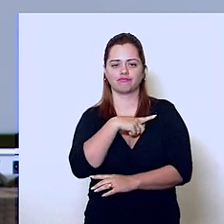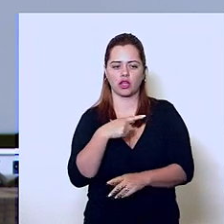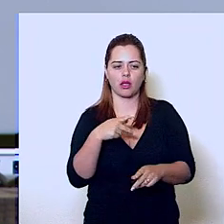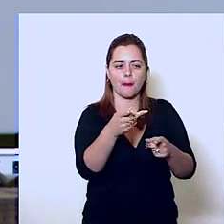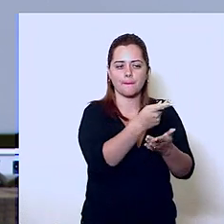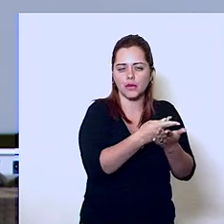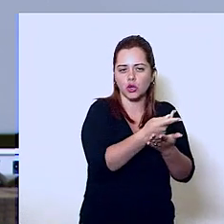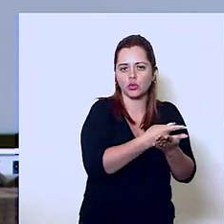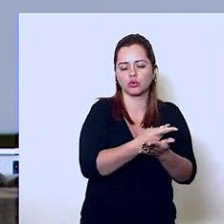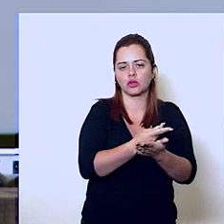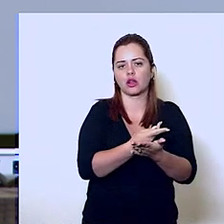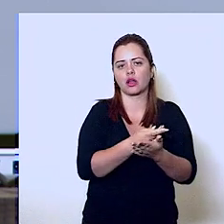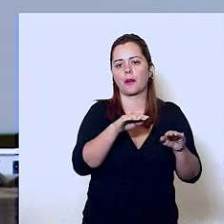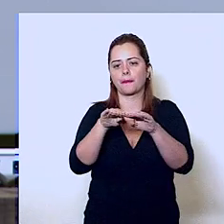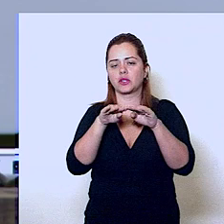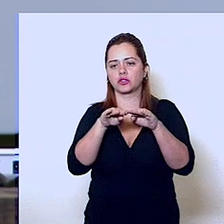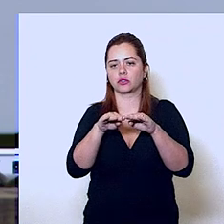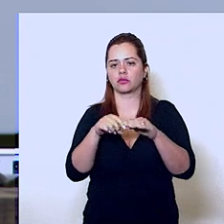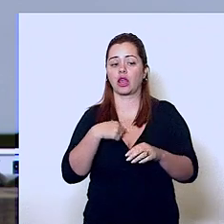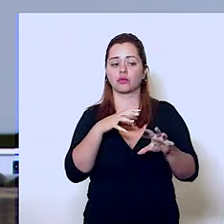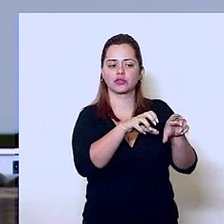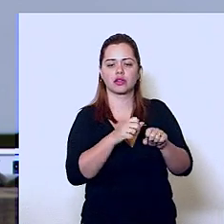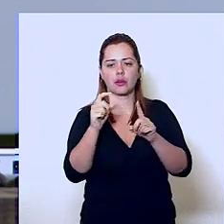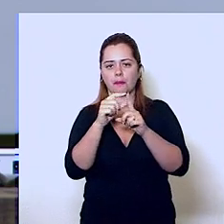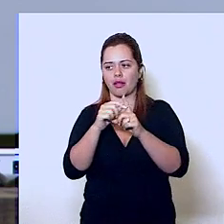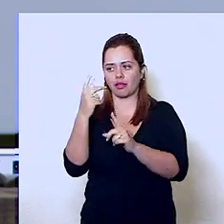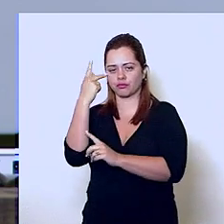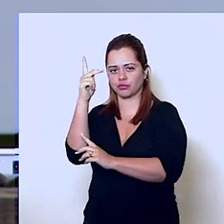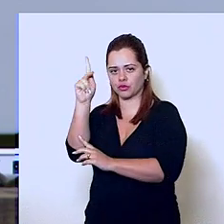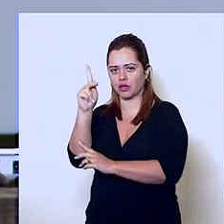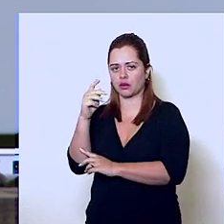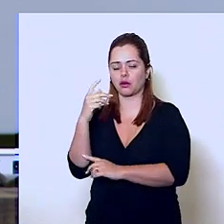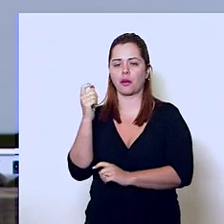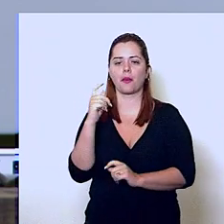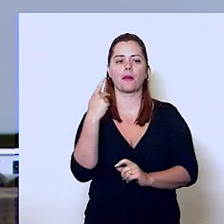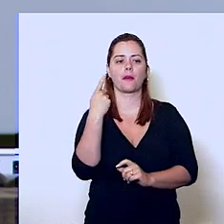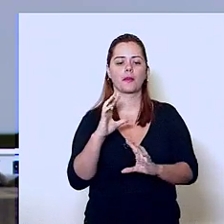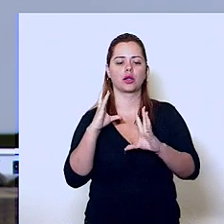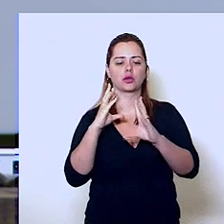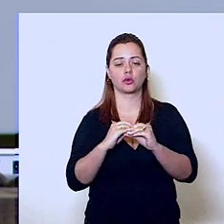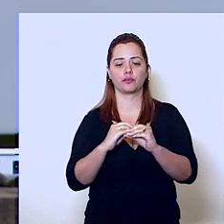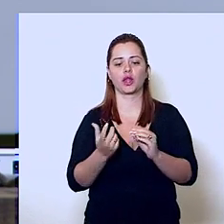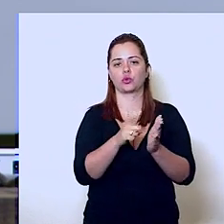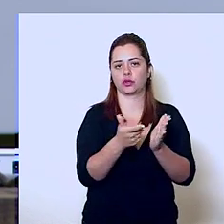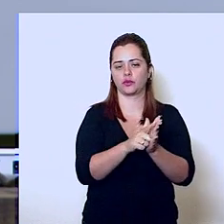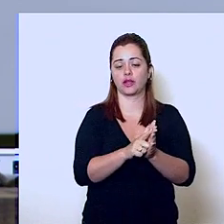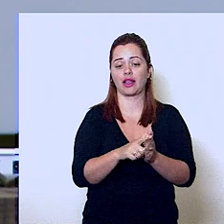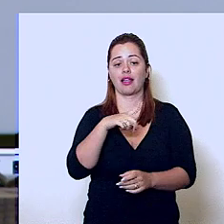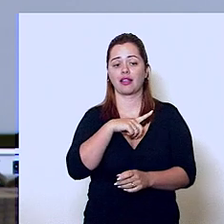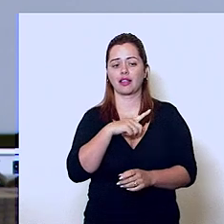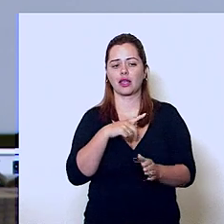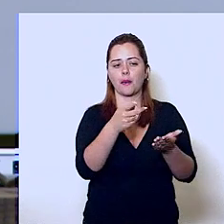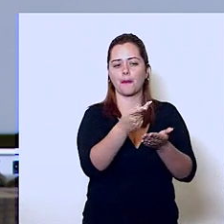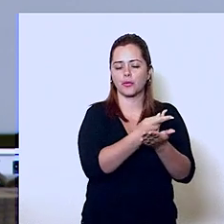aqui palavras dele para concluir, que estão na introdução desse livro. Nós devemos procurar a justa medida entre os